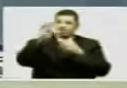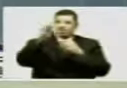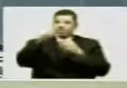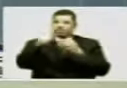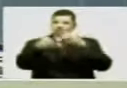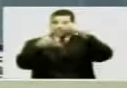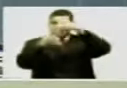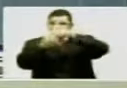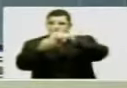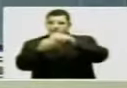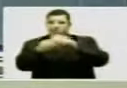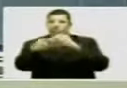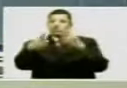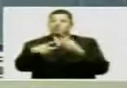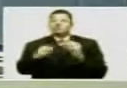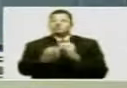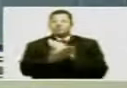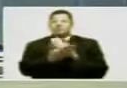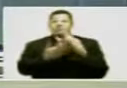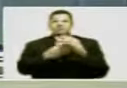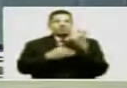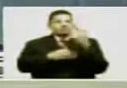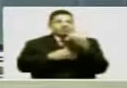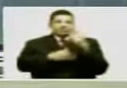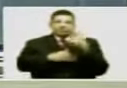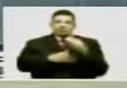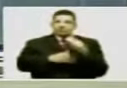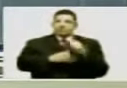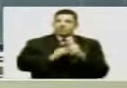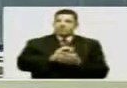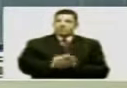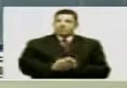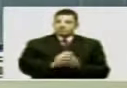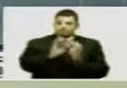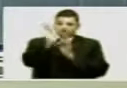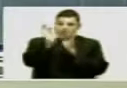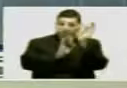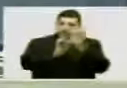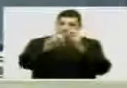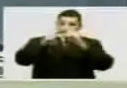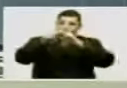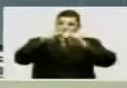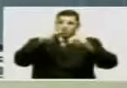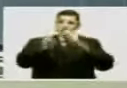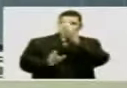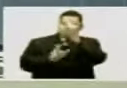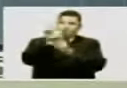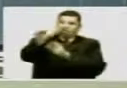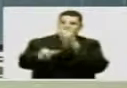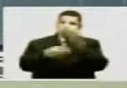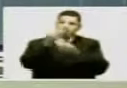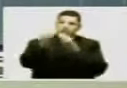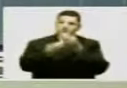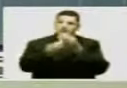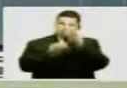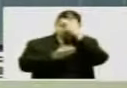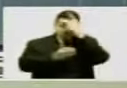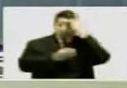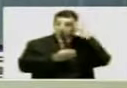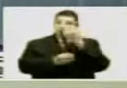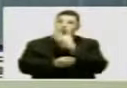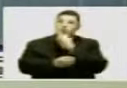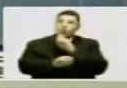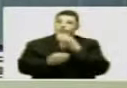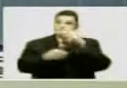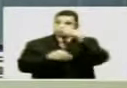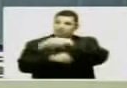de integração. Não tem no projeto Monotrilho a forma como o cidadão vai